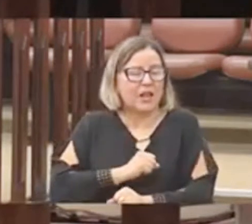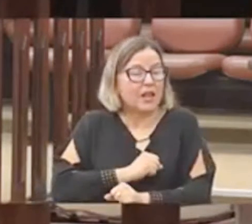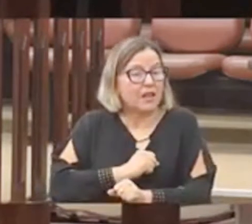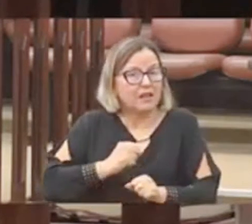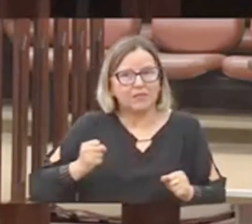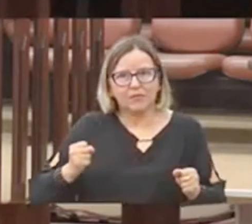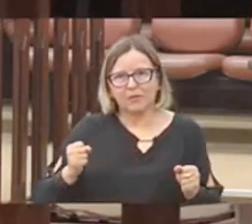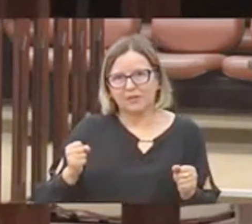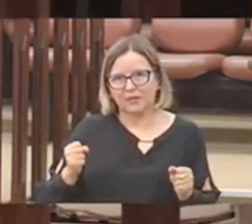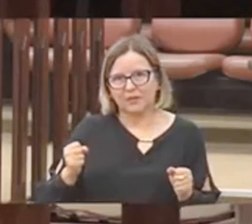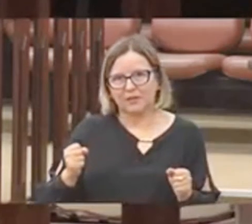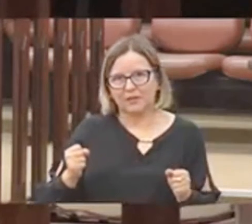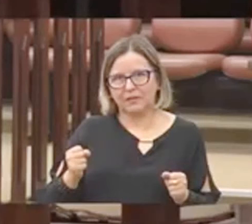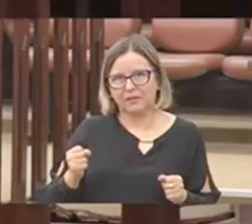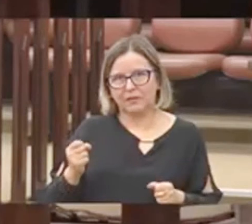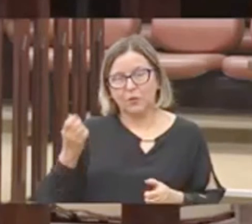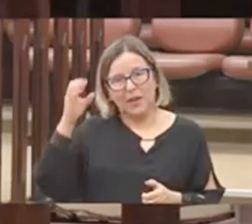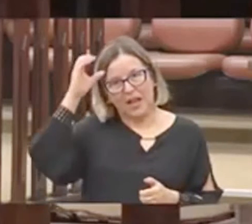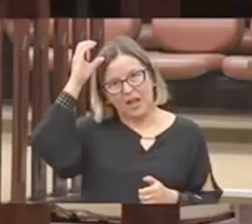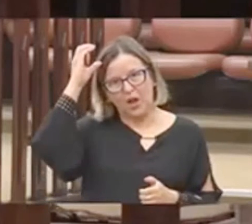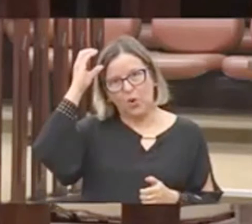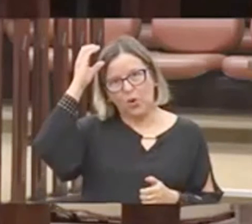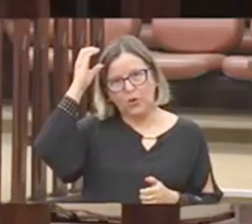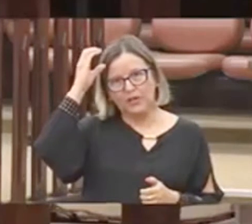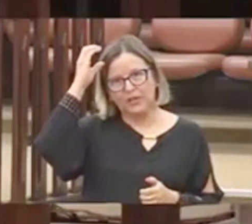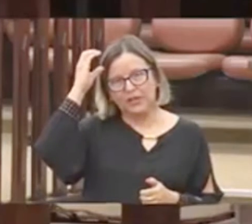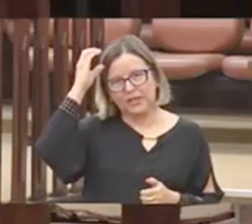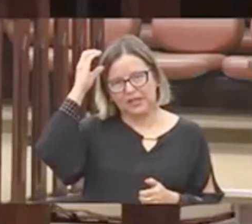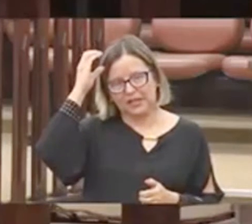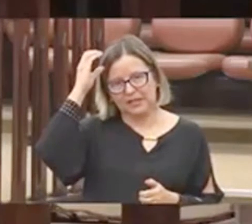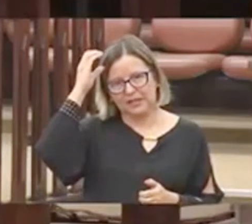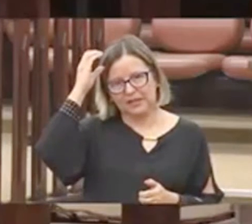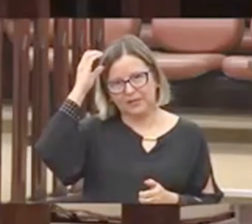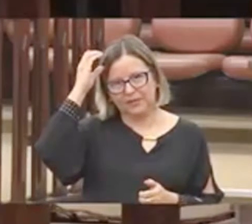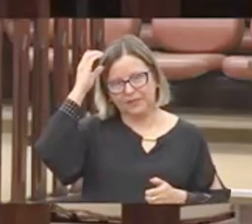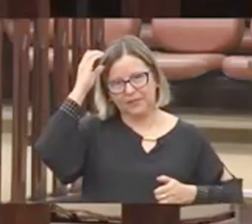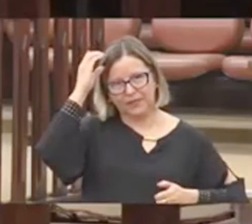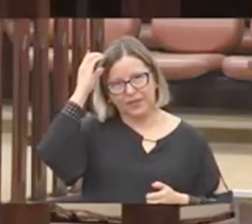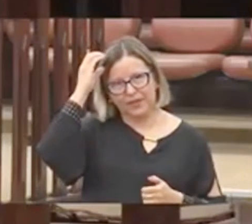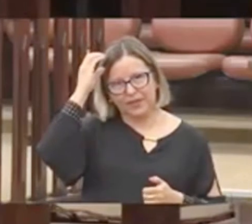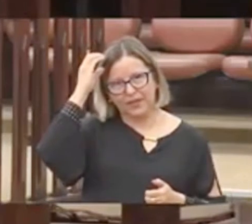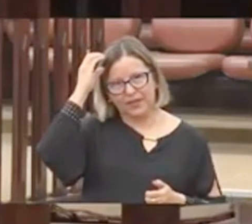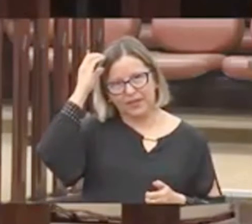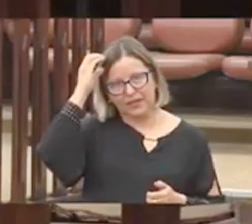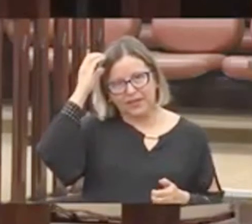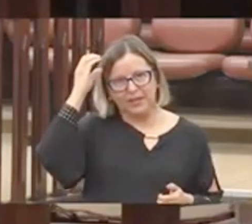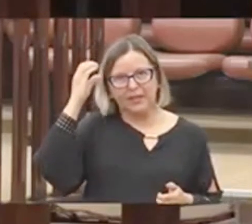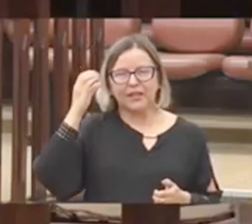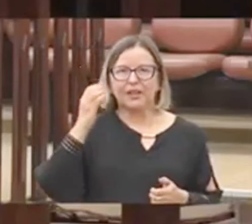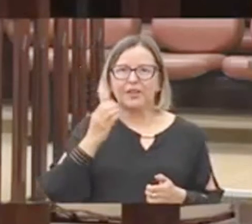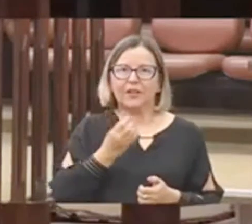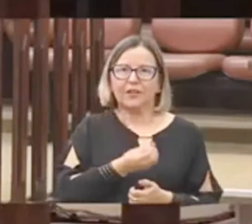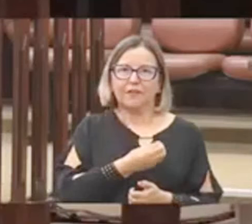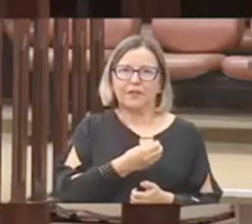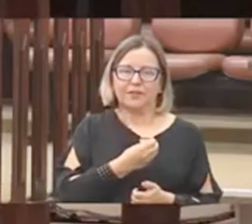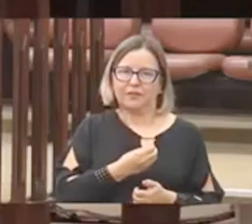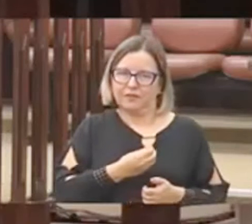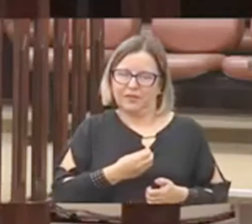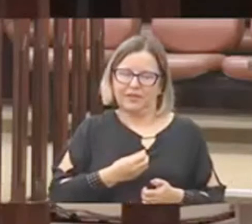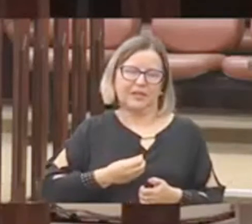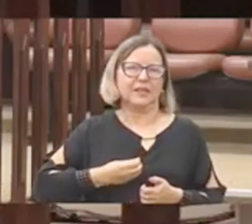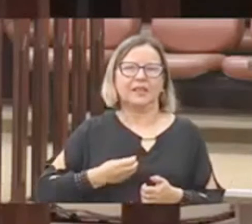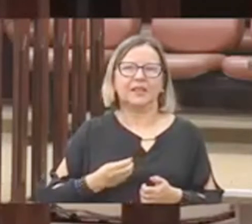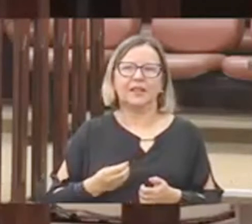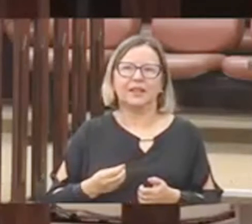impossível que uma consciência divinamente vivificada possa descansar em coisa